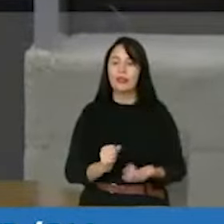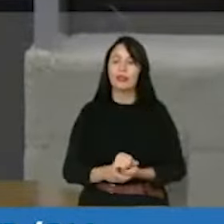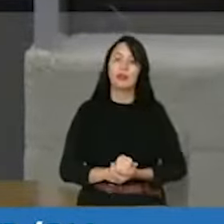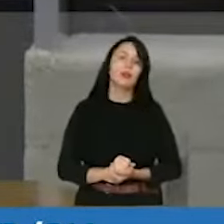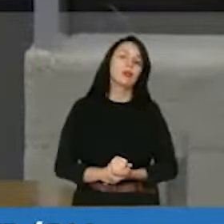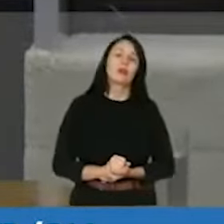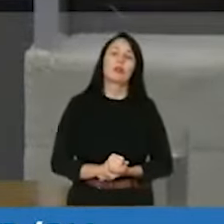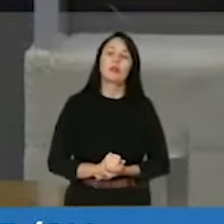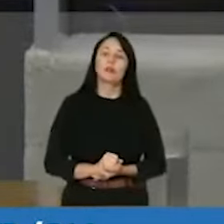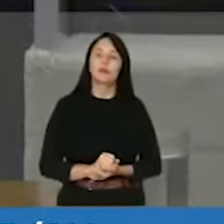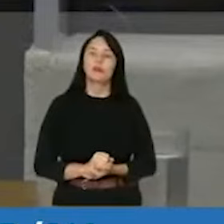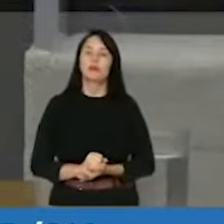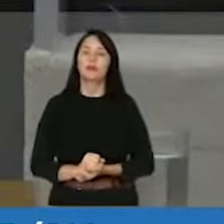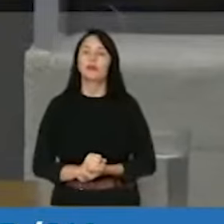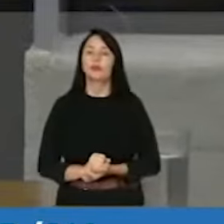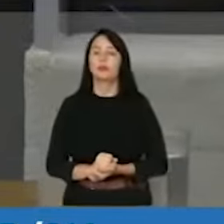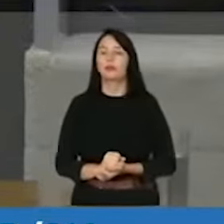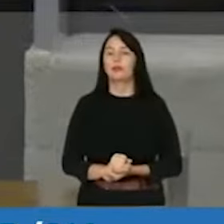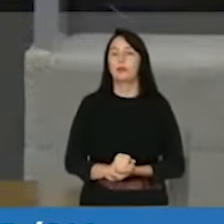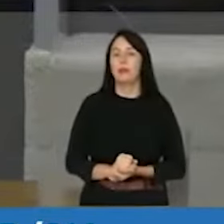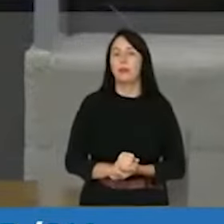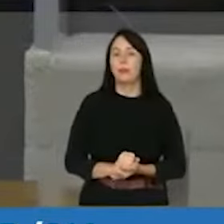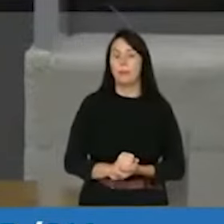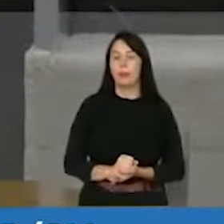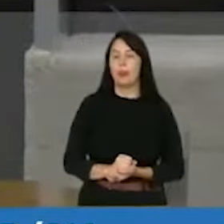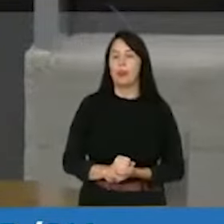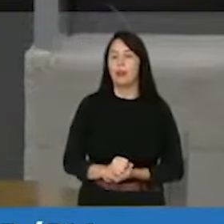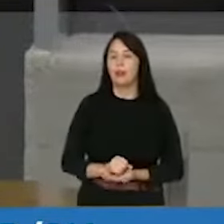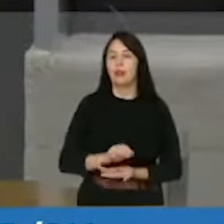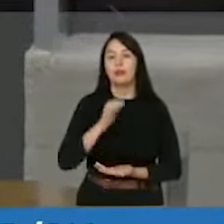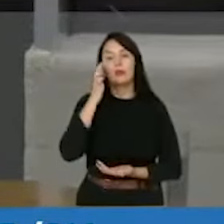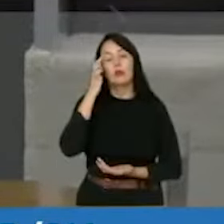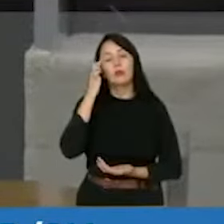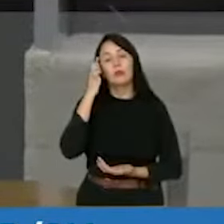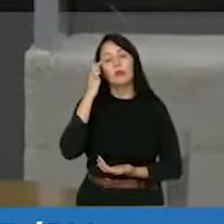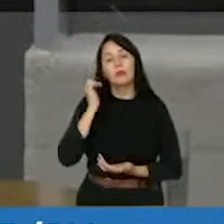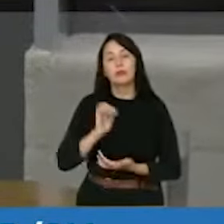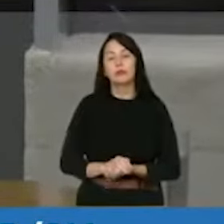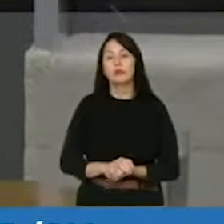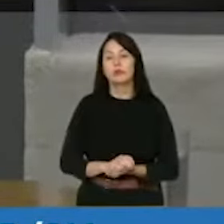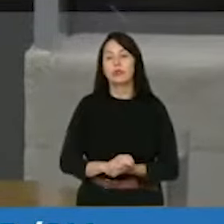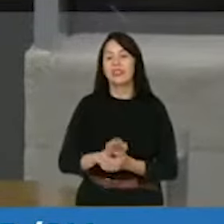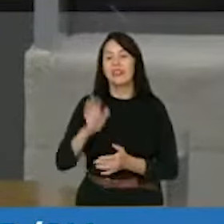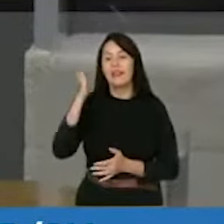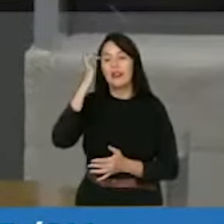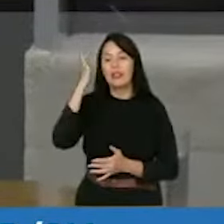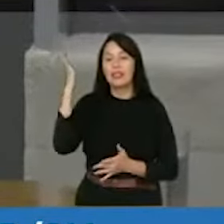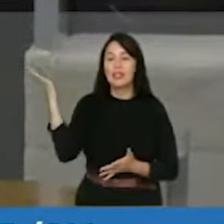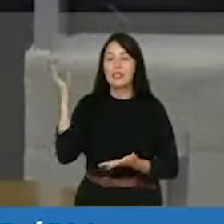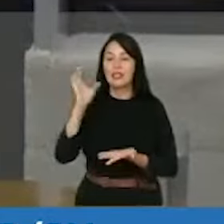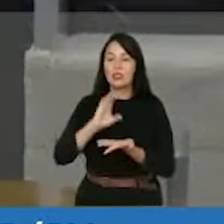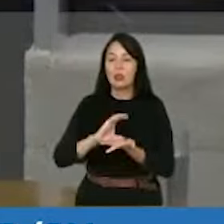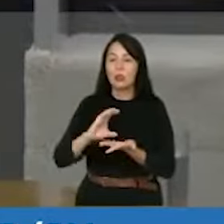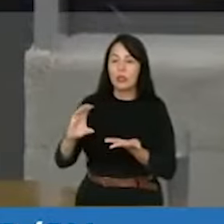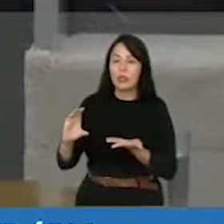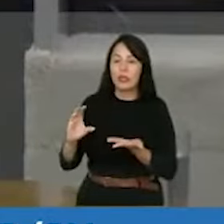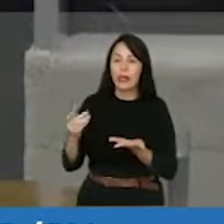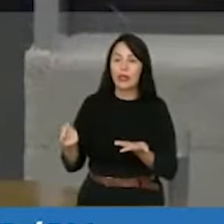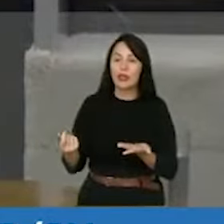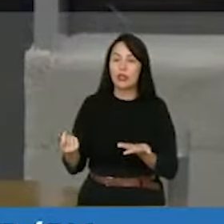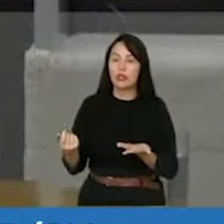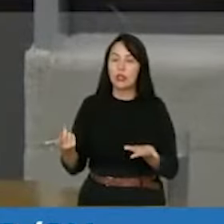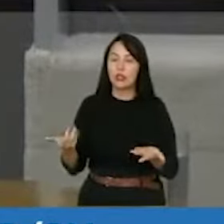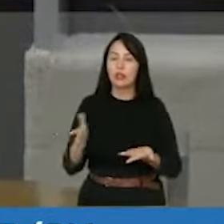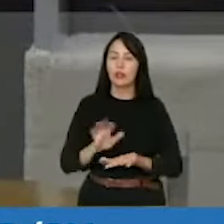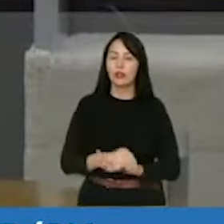os microempreendedores individuais, que viabiliza o acesso ao crédito, senhor presidente, senhoras e